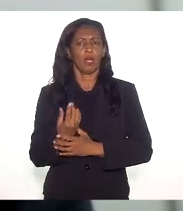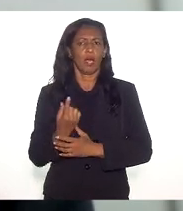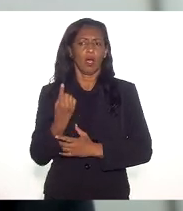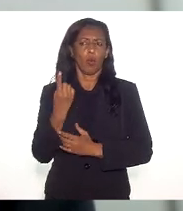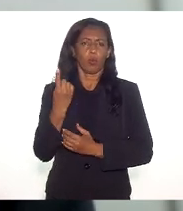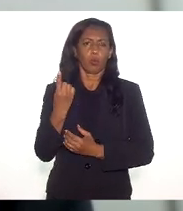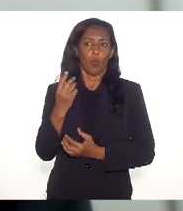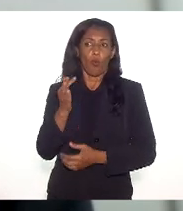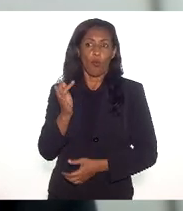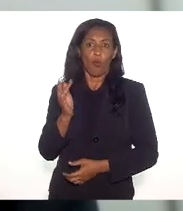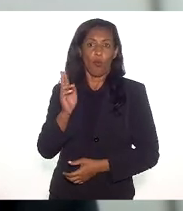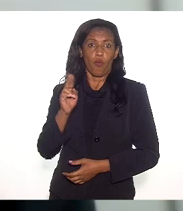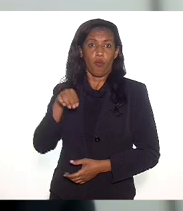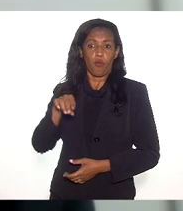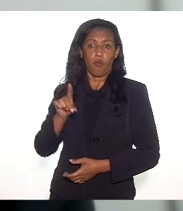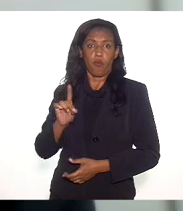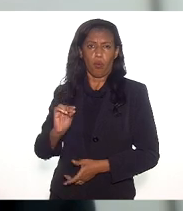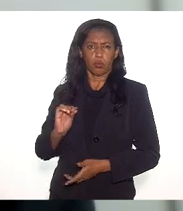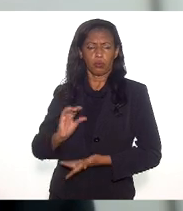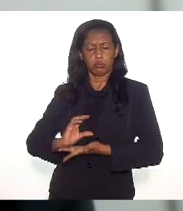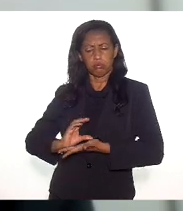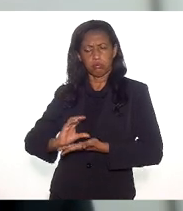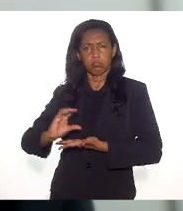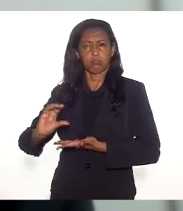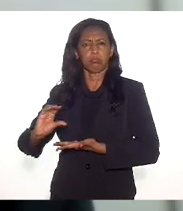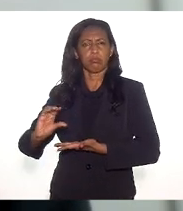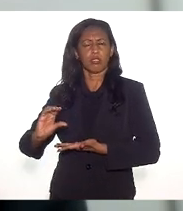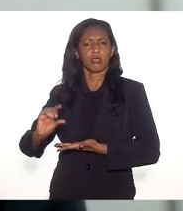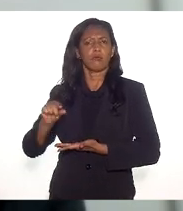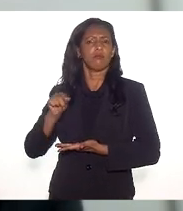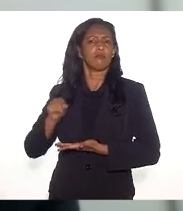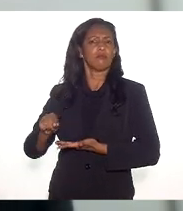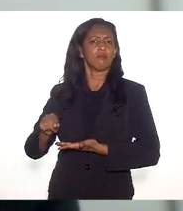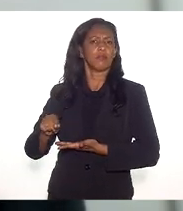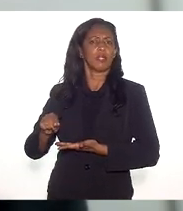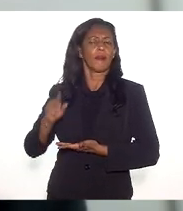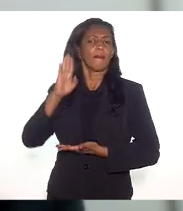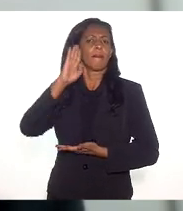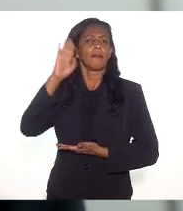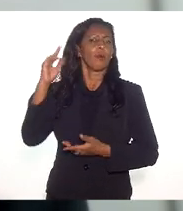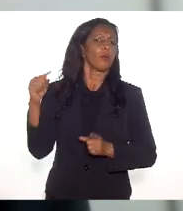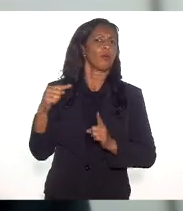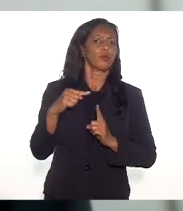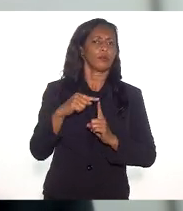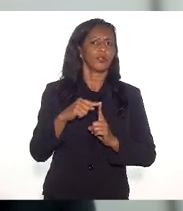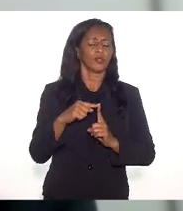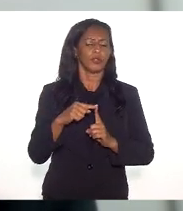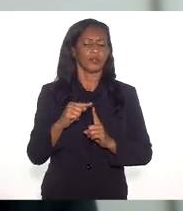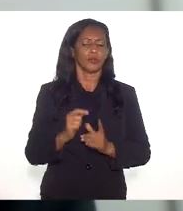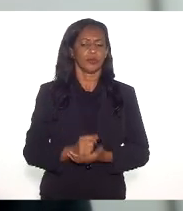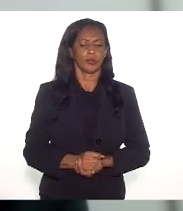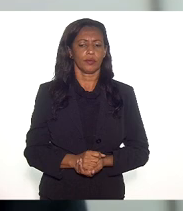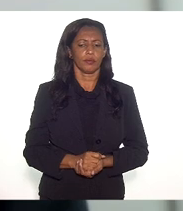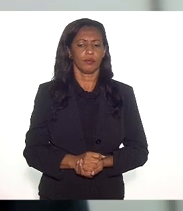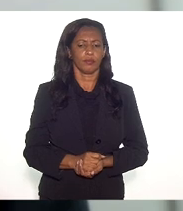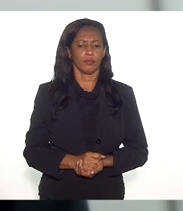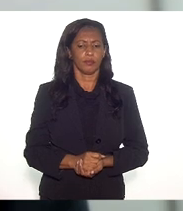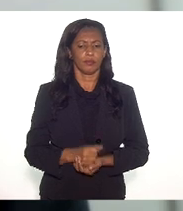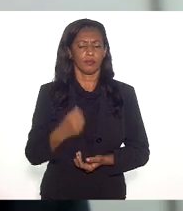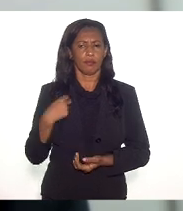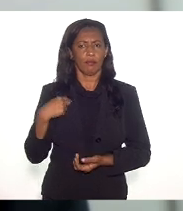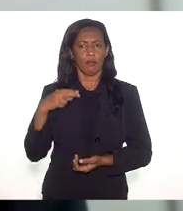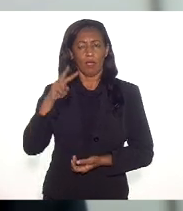um fundo soberano, um objetivo principal de olhar